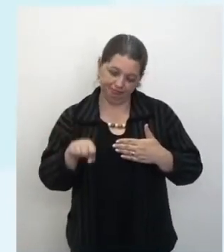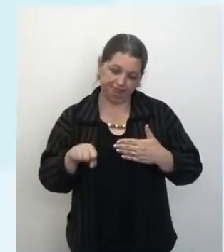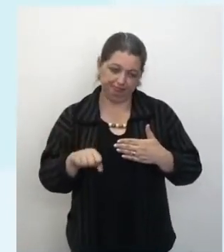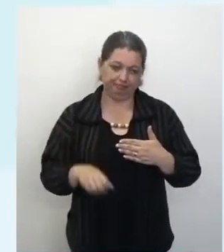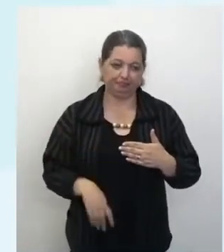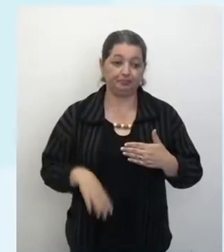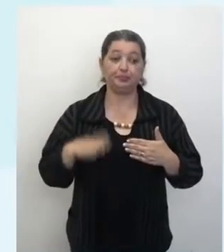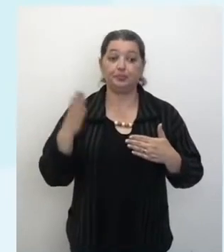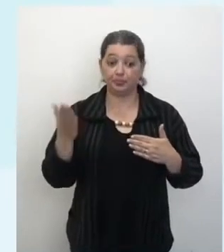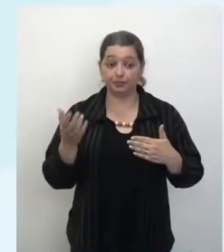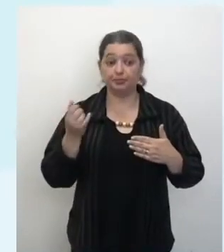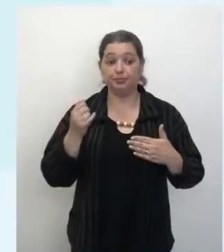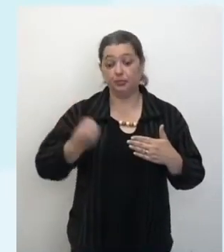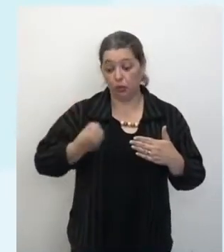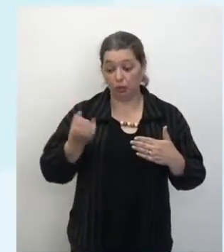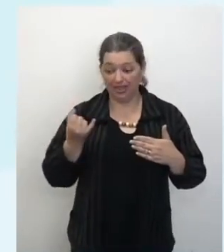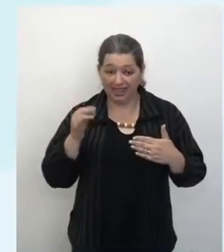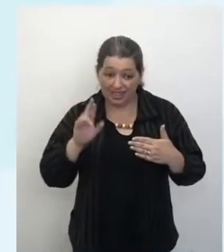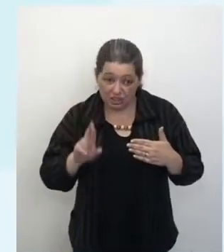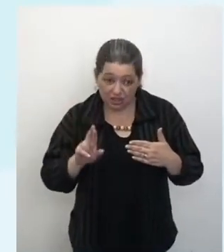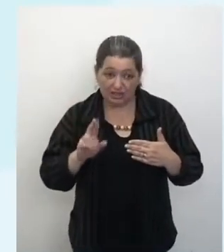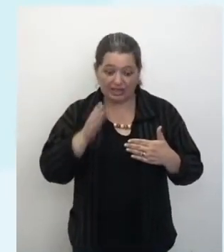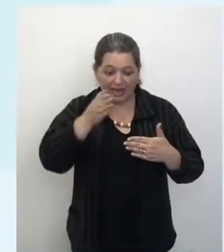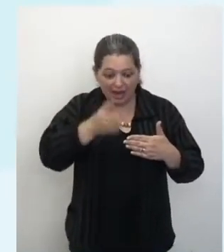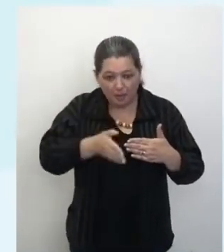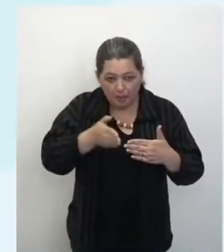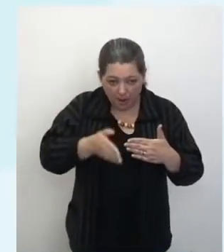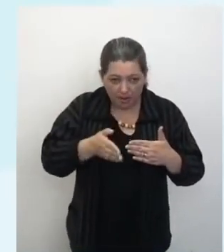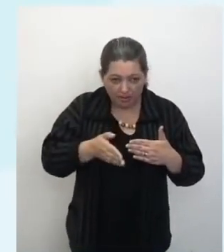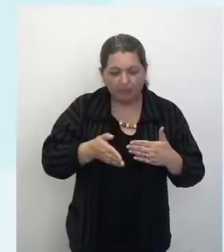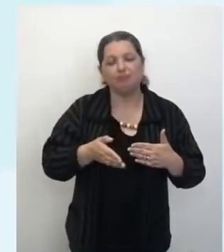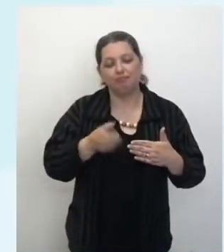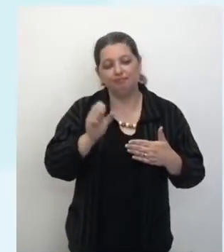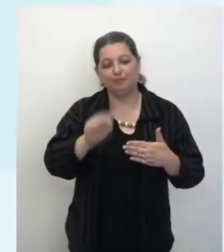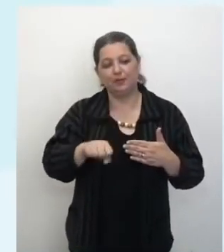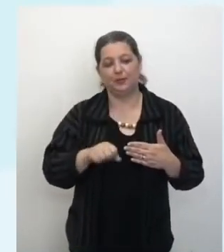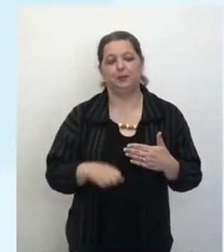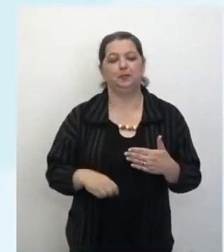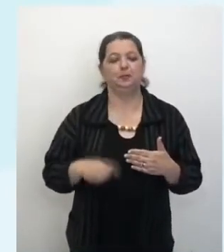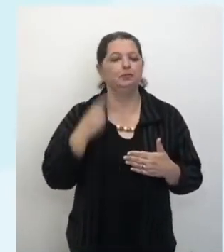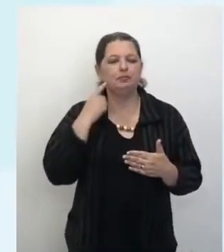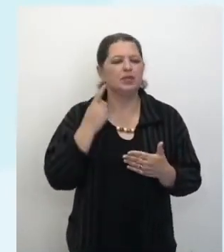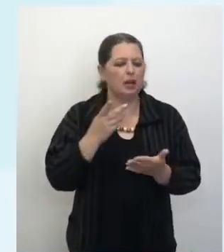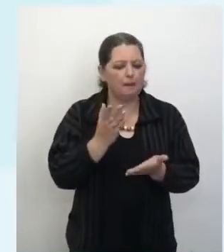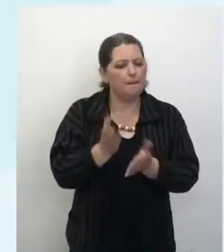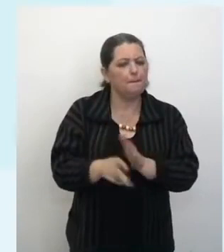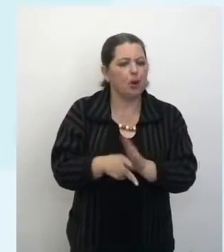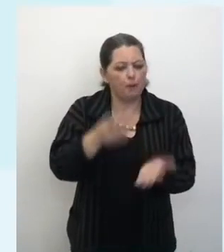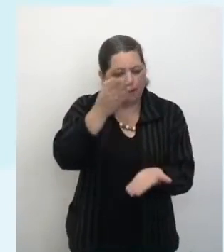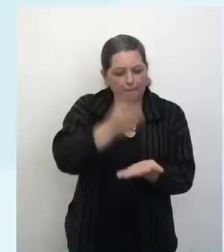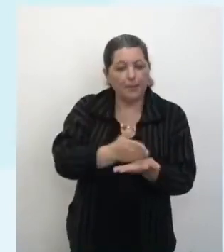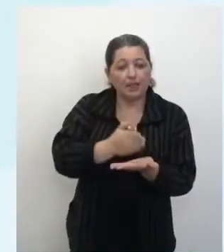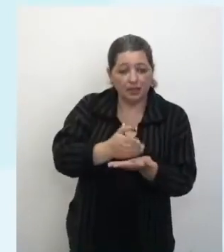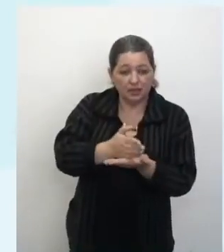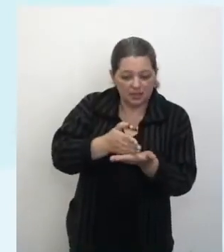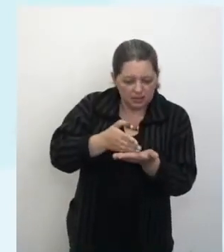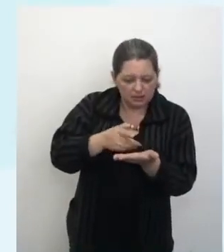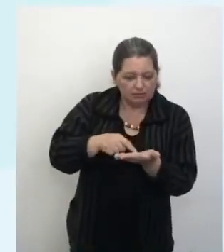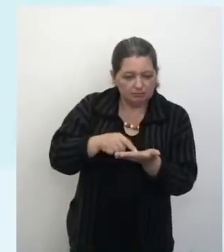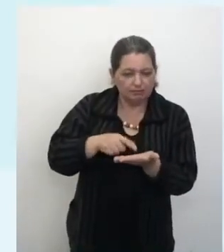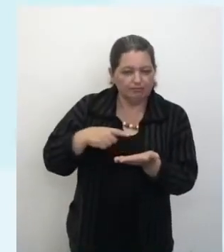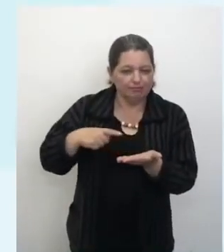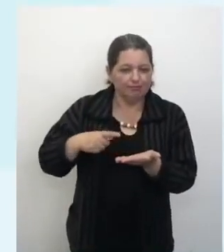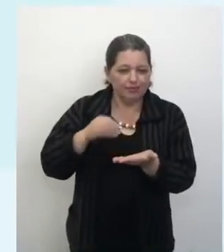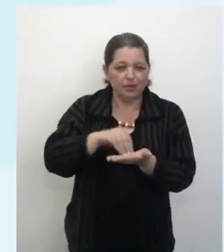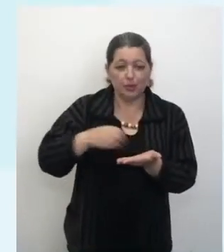então os irracionais estão aí encaixados entre os racionais? É. Então a gente sabe as raízes exatas e entre elas tem que saber que estão